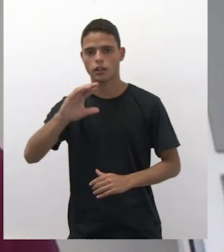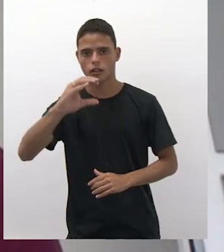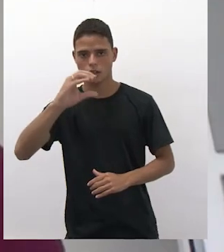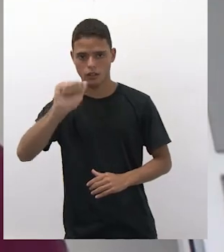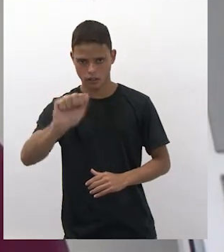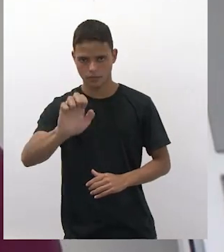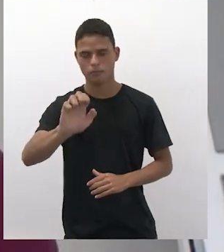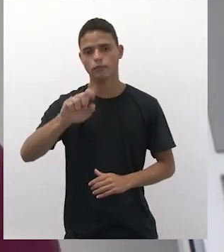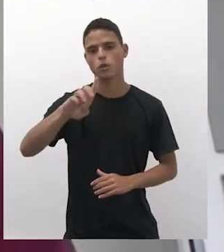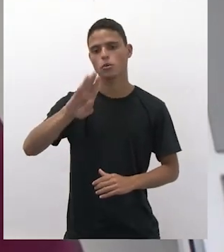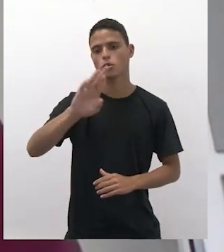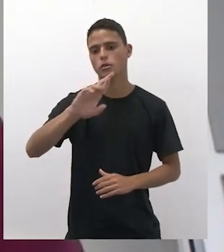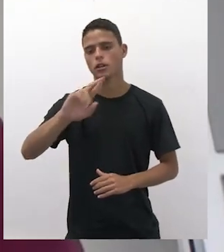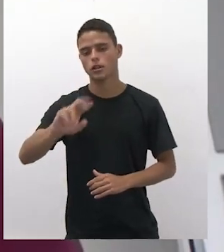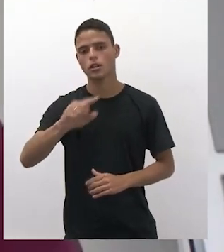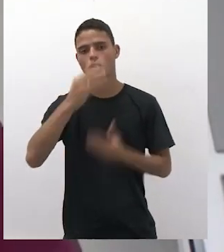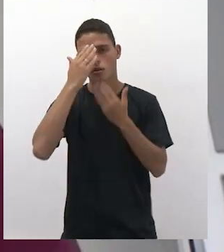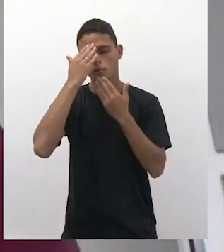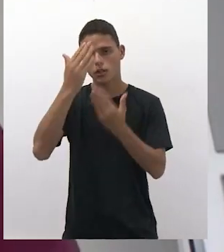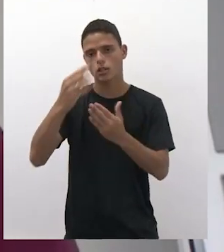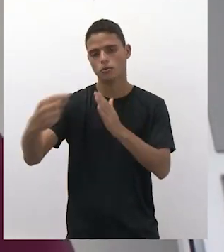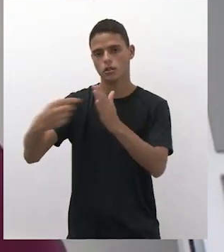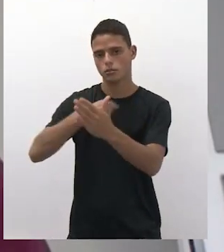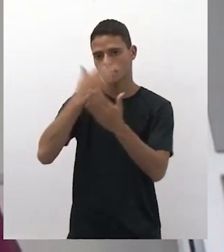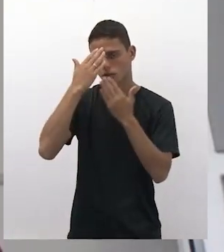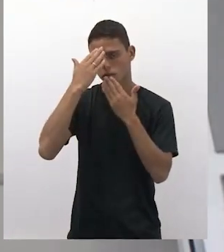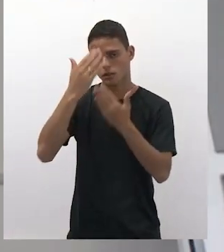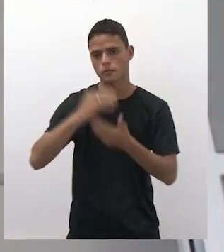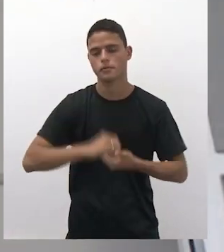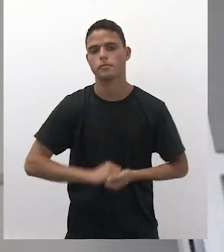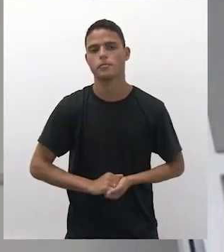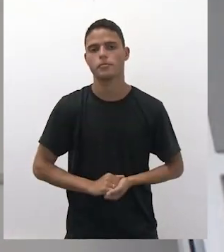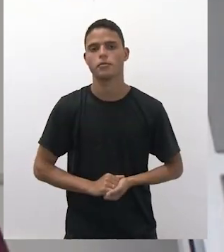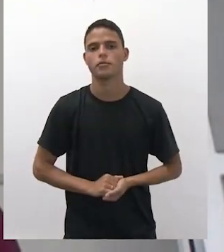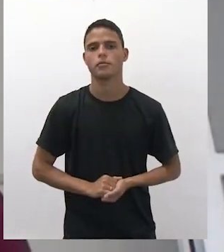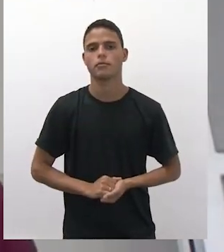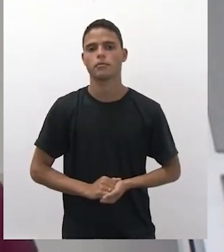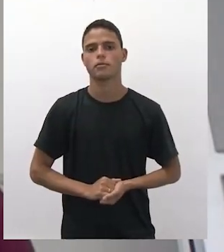cre@educacau.sp.gov.br. Muito obrigado pela pergunta, professora.